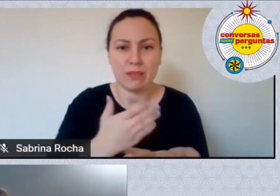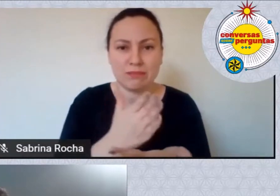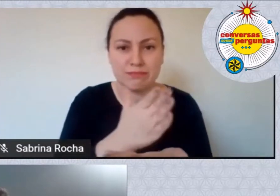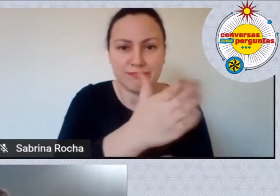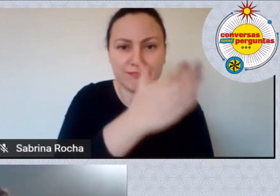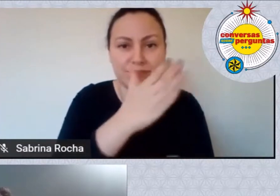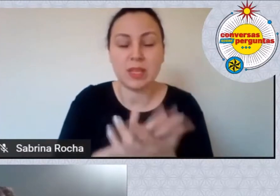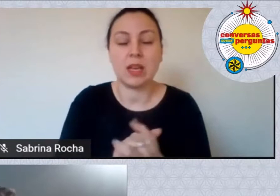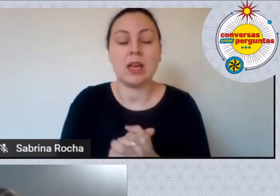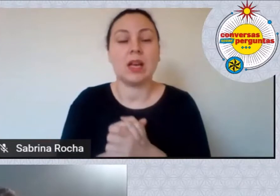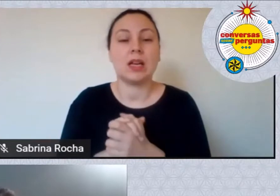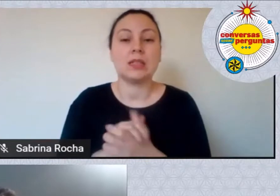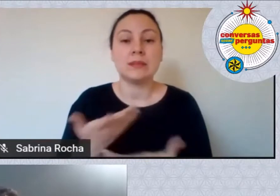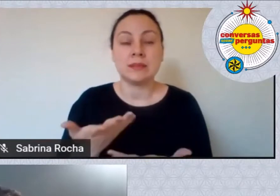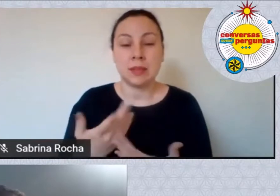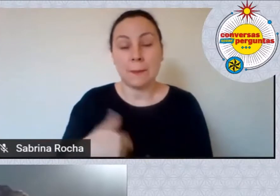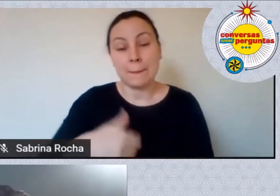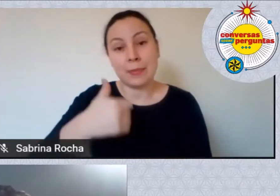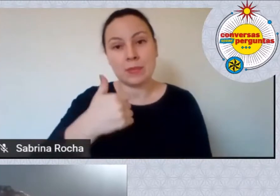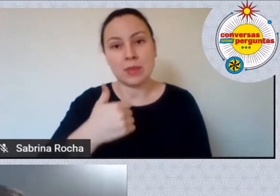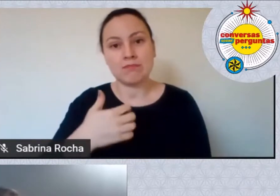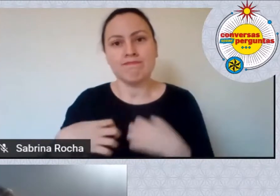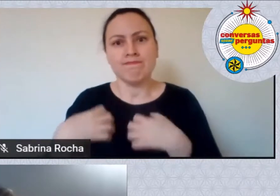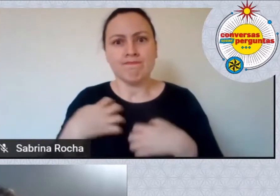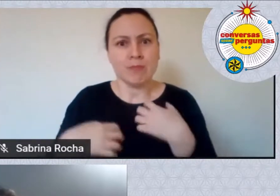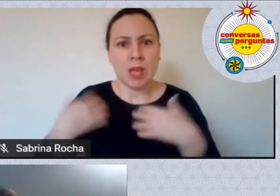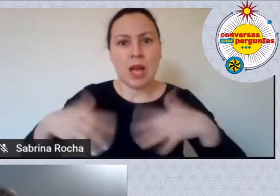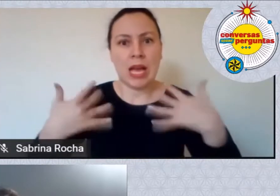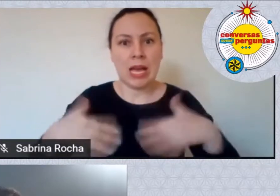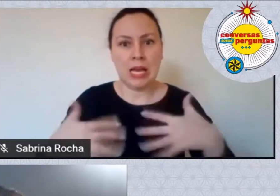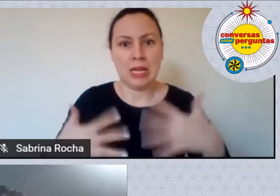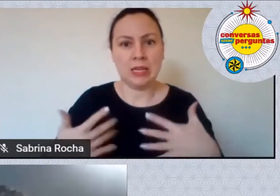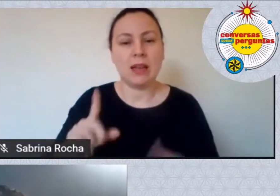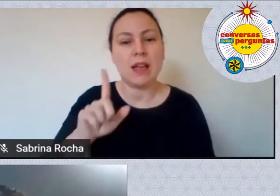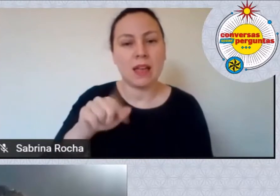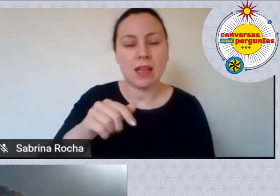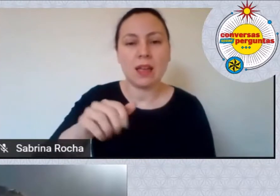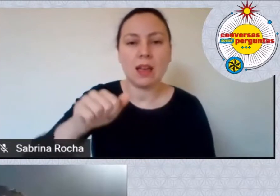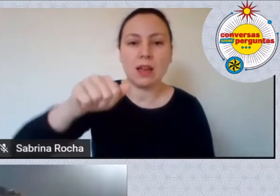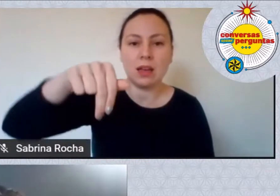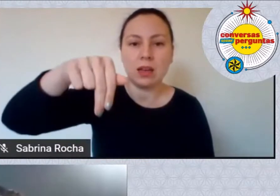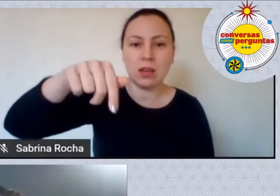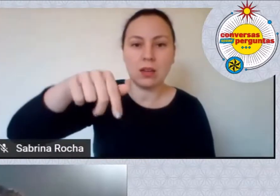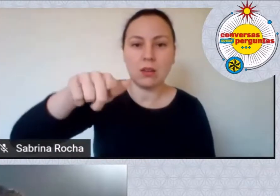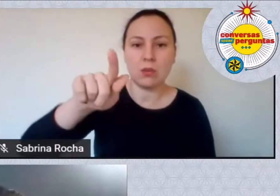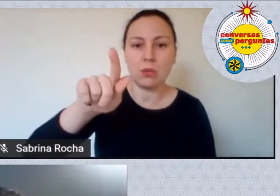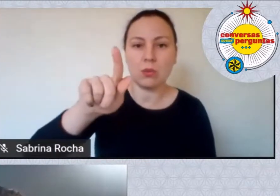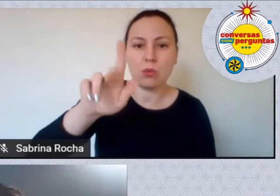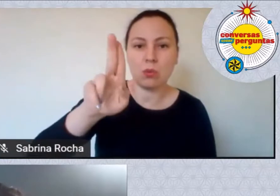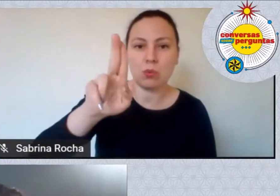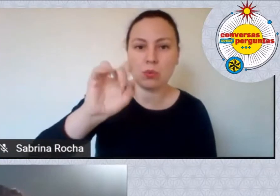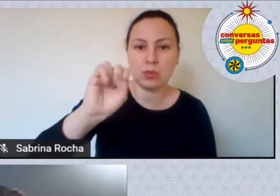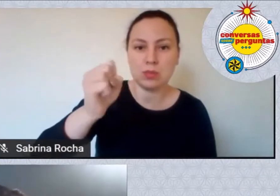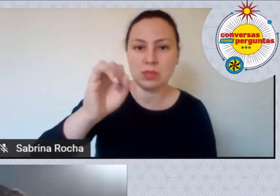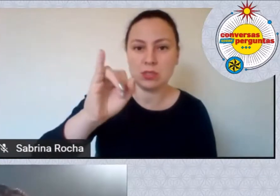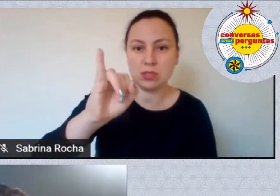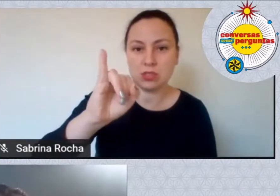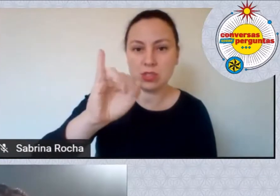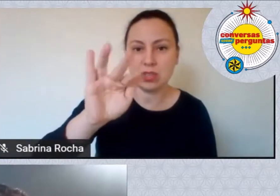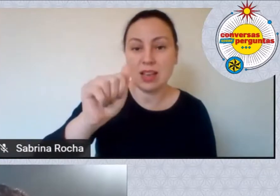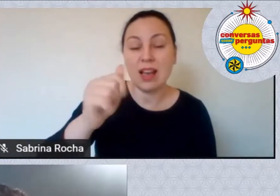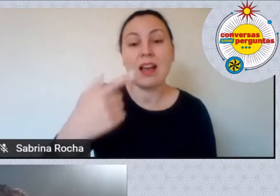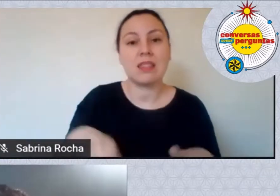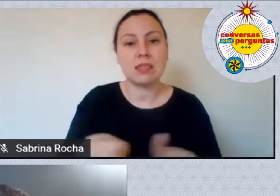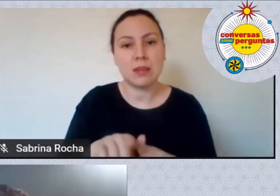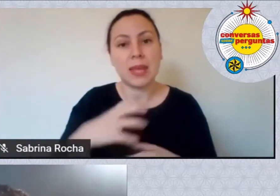princípio, a ansiedade é uma figura da angústia. Né? Como a depressão também é uma figura da angústia.